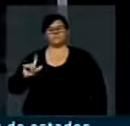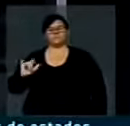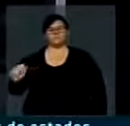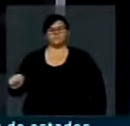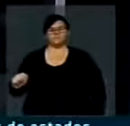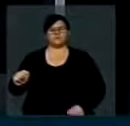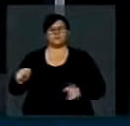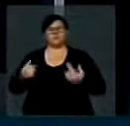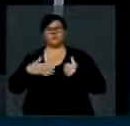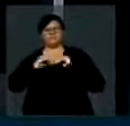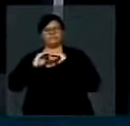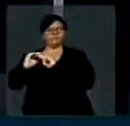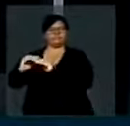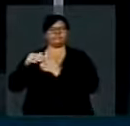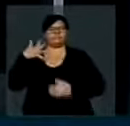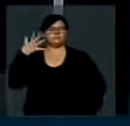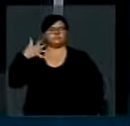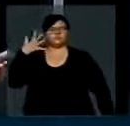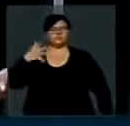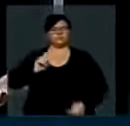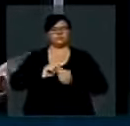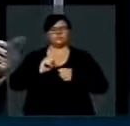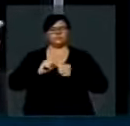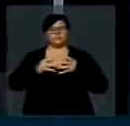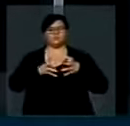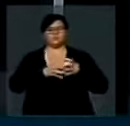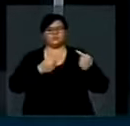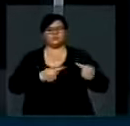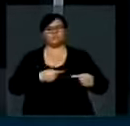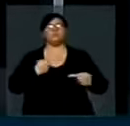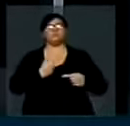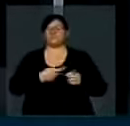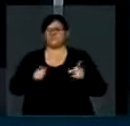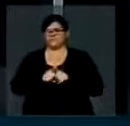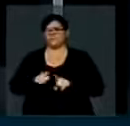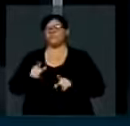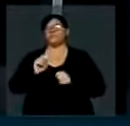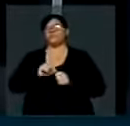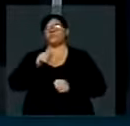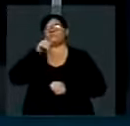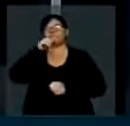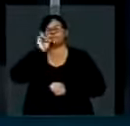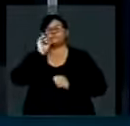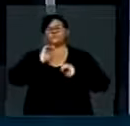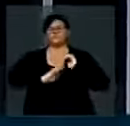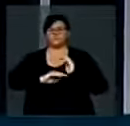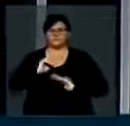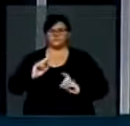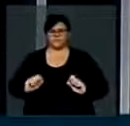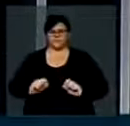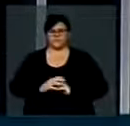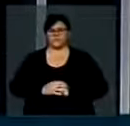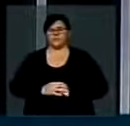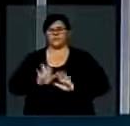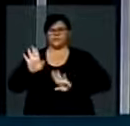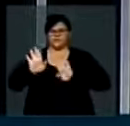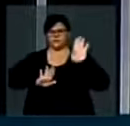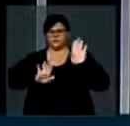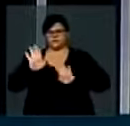discursos feitos pela oposição e por nós aqui também feito na tarde de ontem sobre a